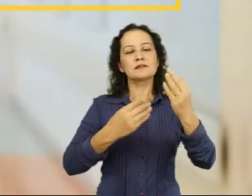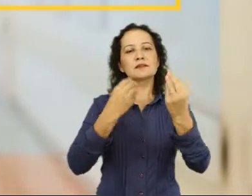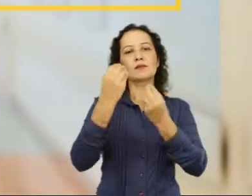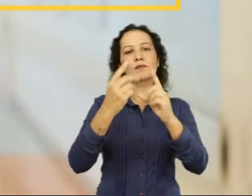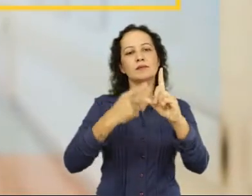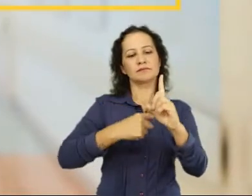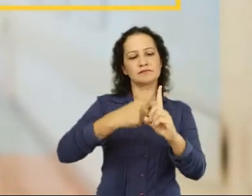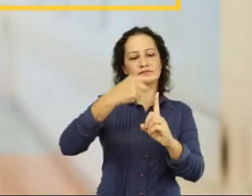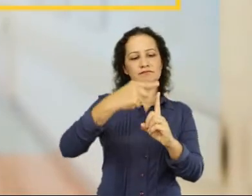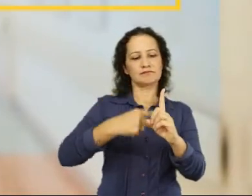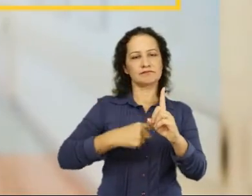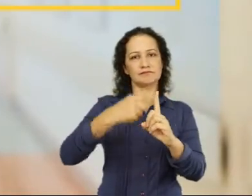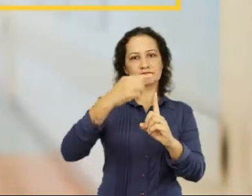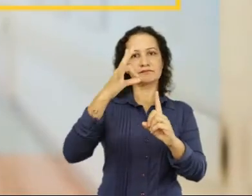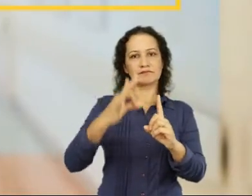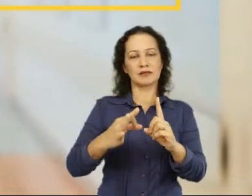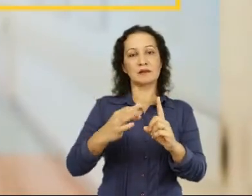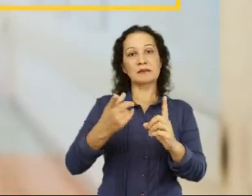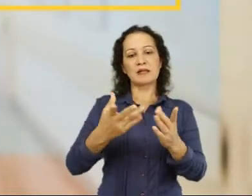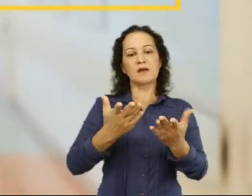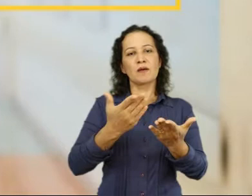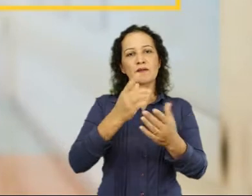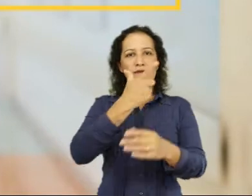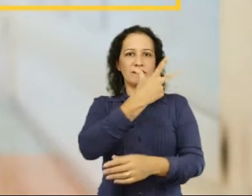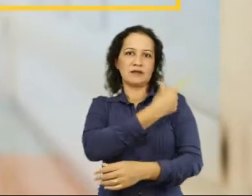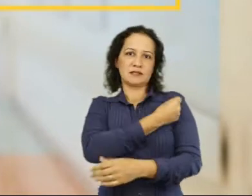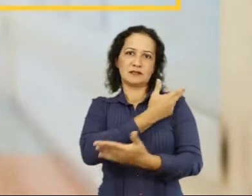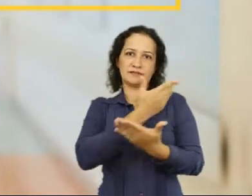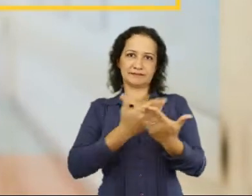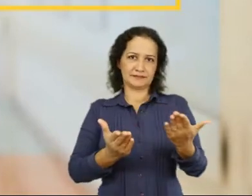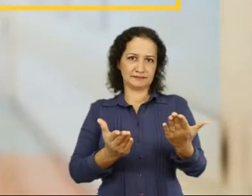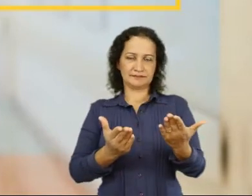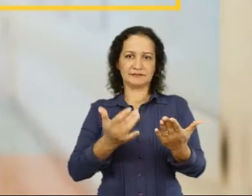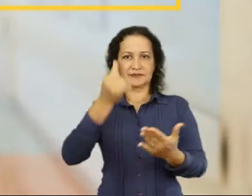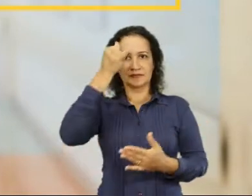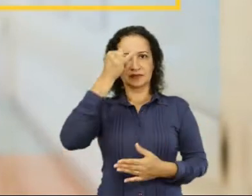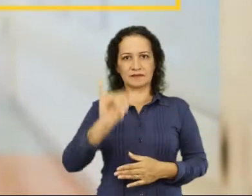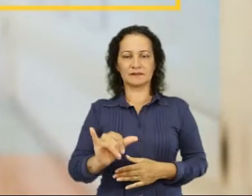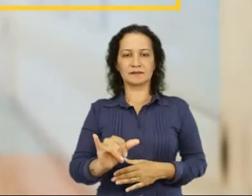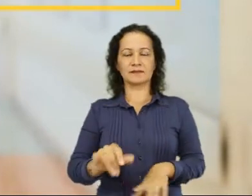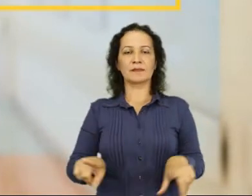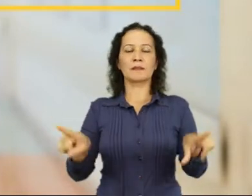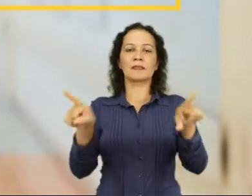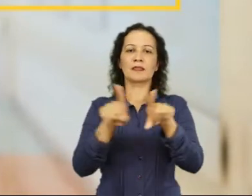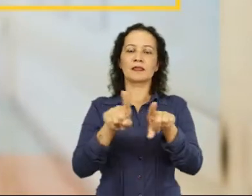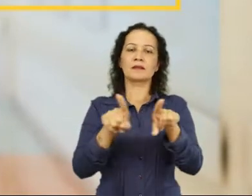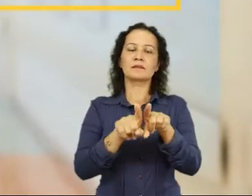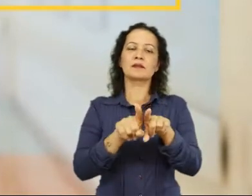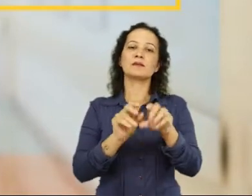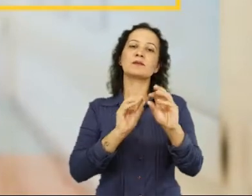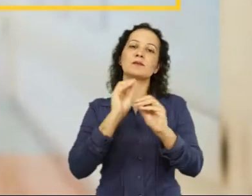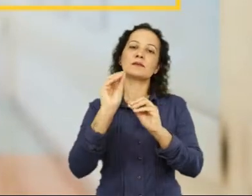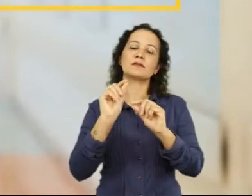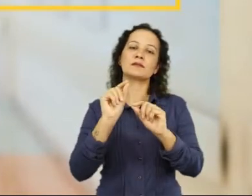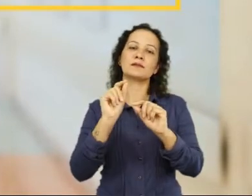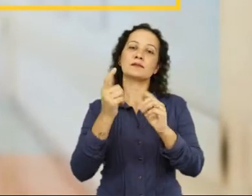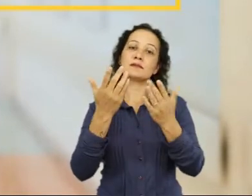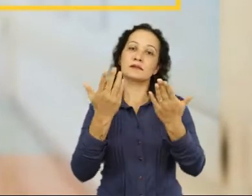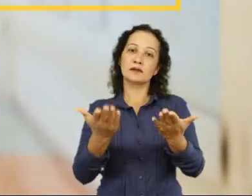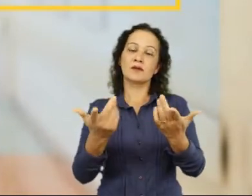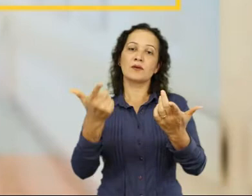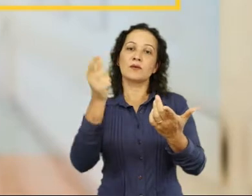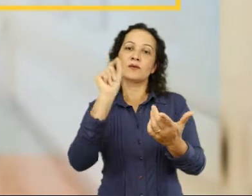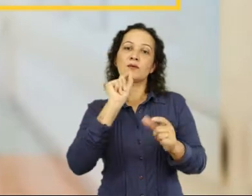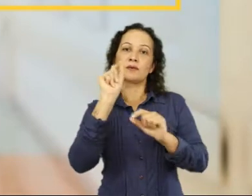temperatura para evitar perda de temperatura do refrigerador quando a porta for aberta. Nesse sentido, então, as portas fechadas